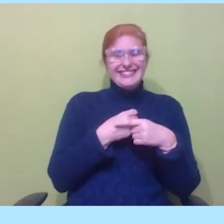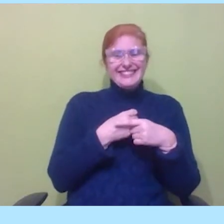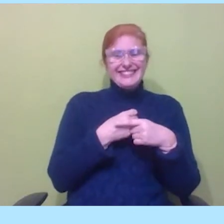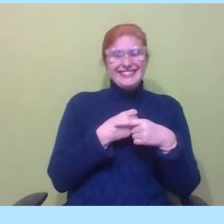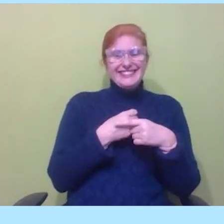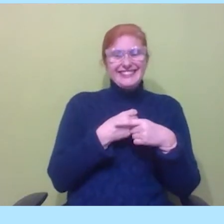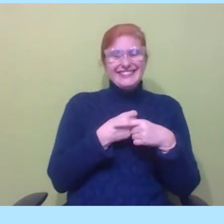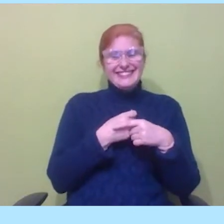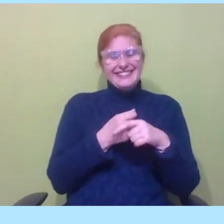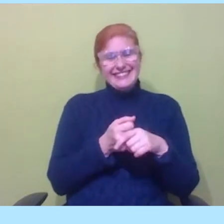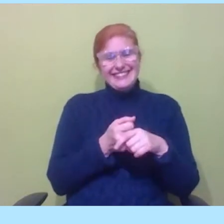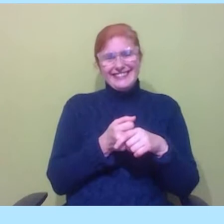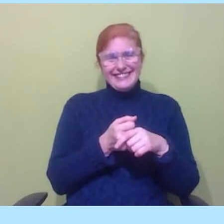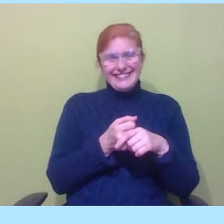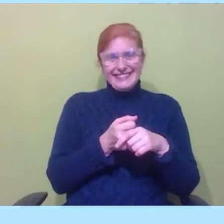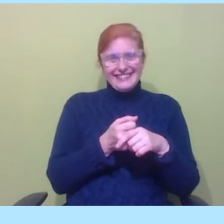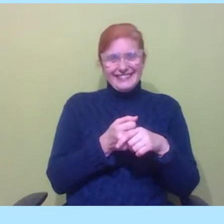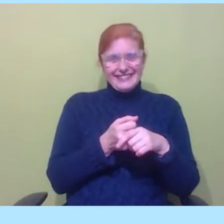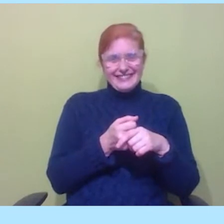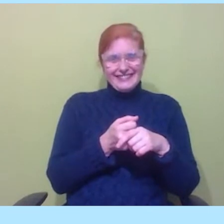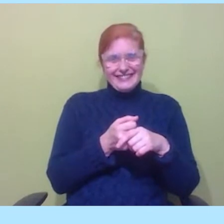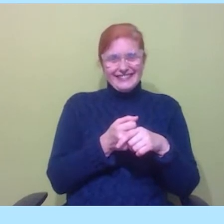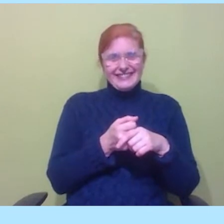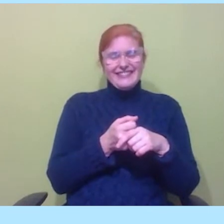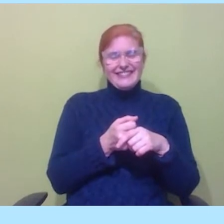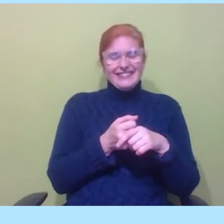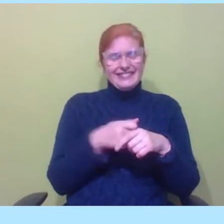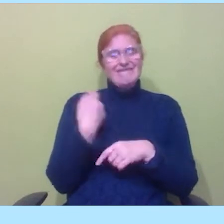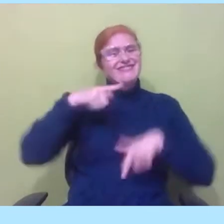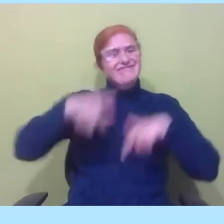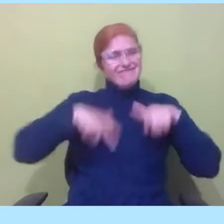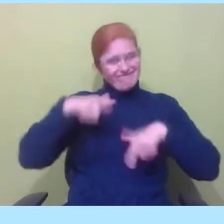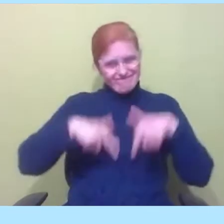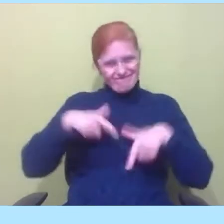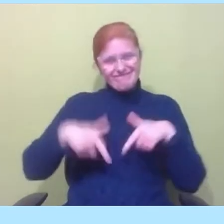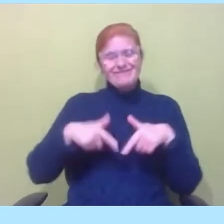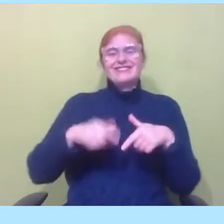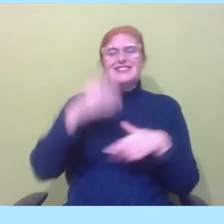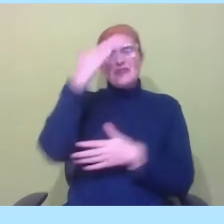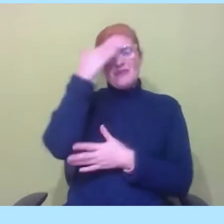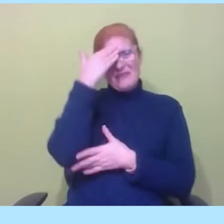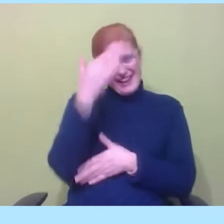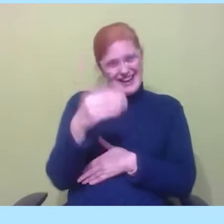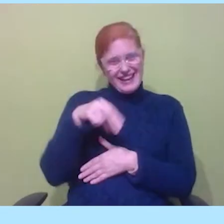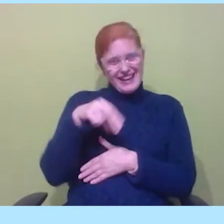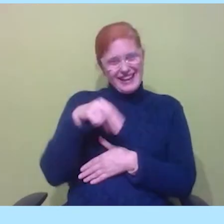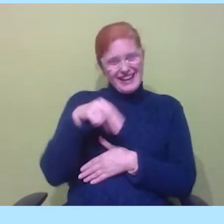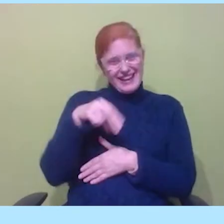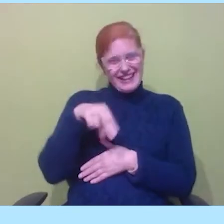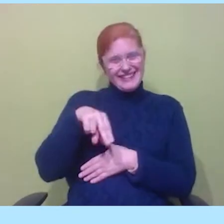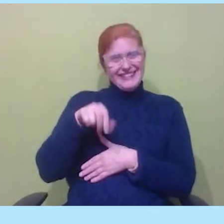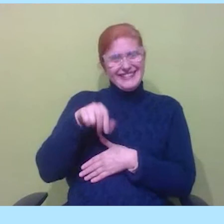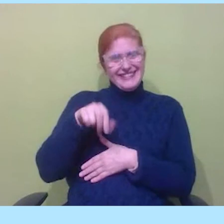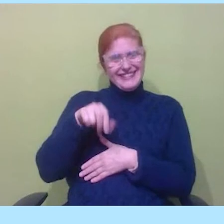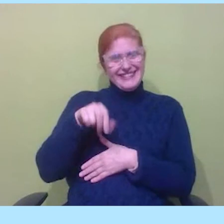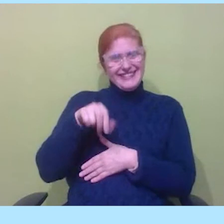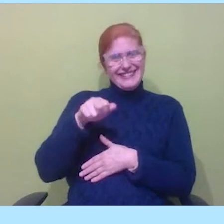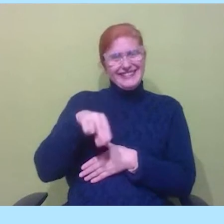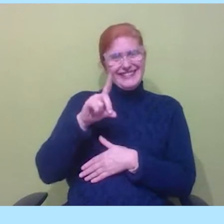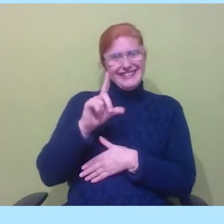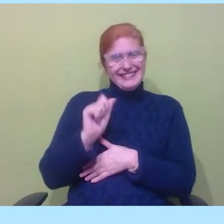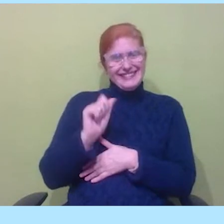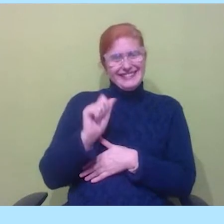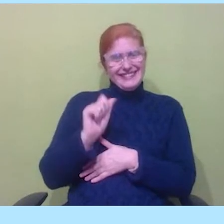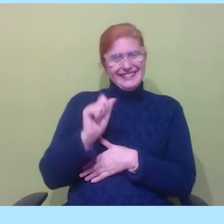A gente tem trabalhado nisso, né? Muito obrigada, Nanda, também pela sua contribuição,